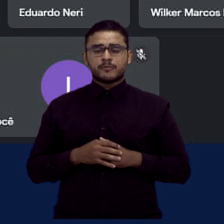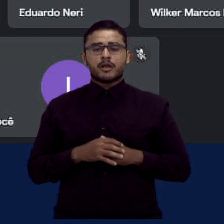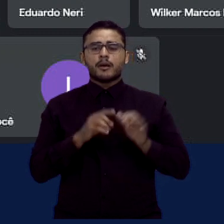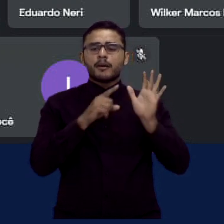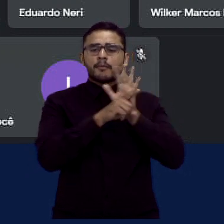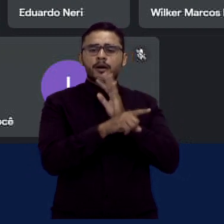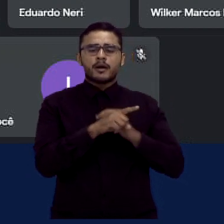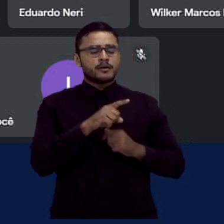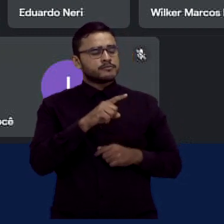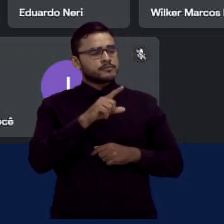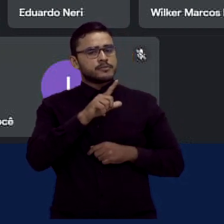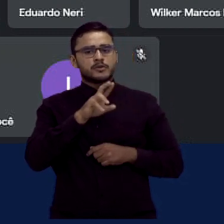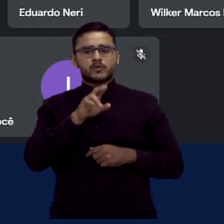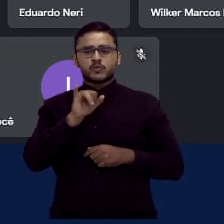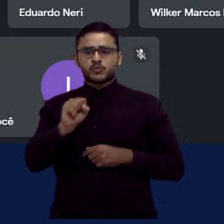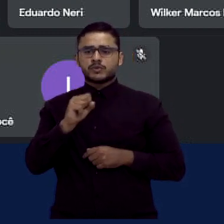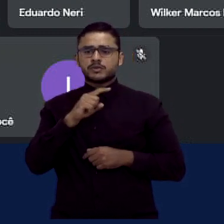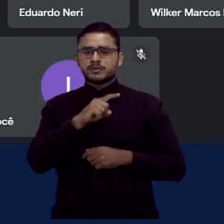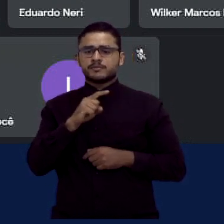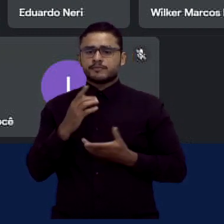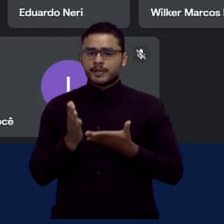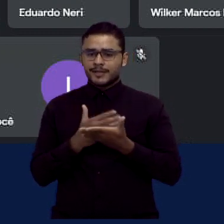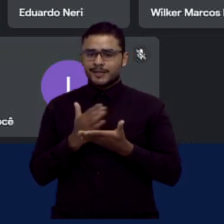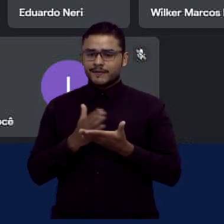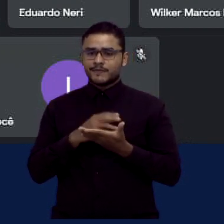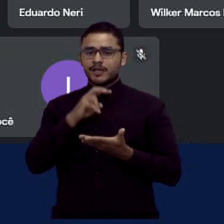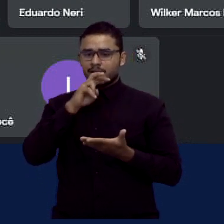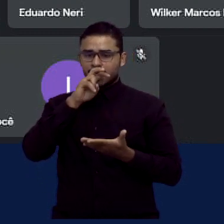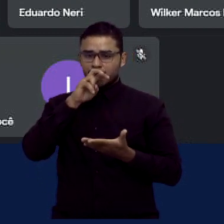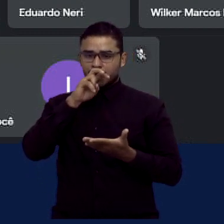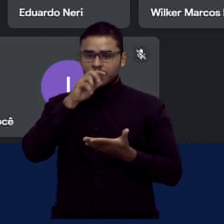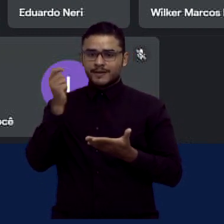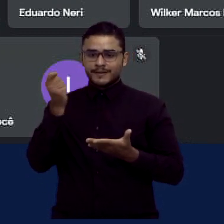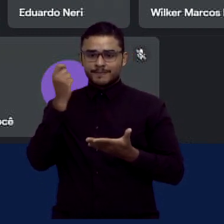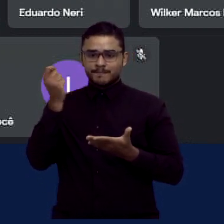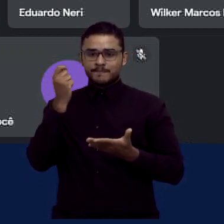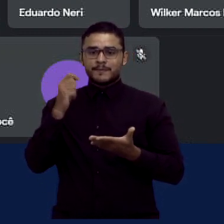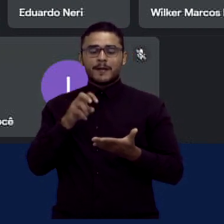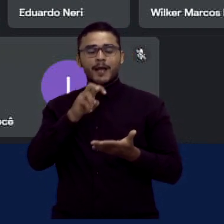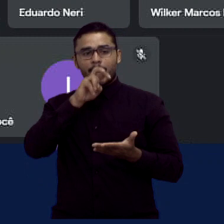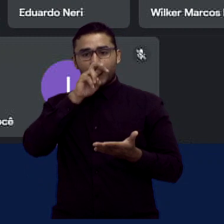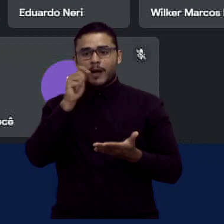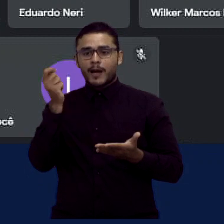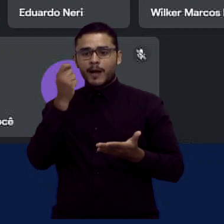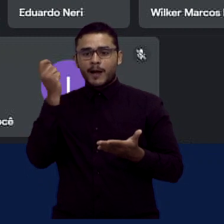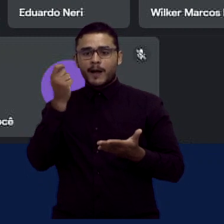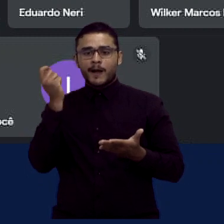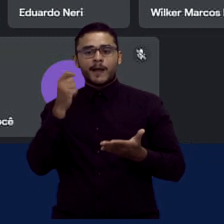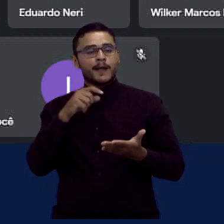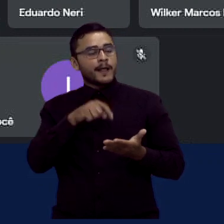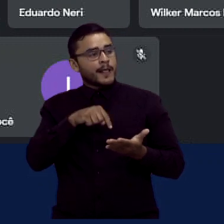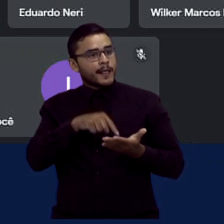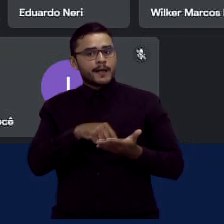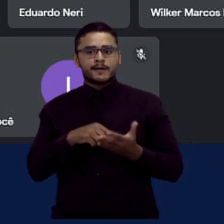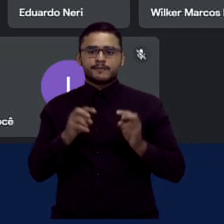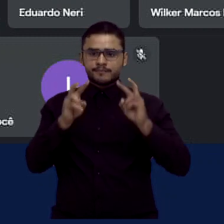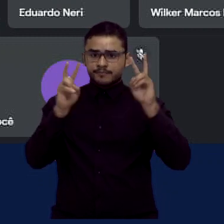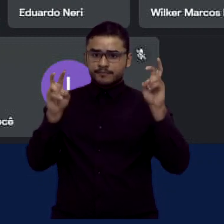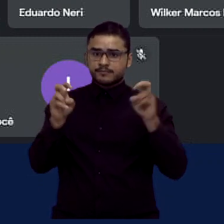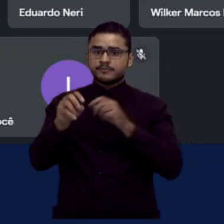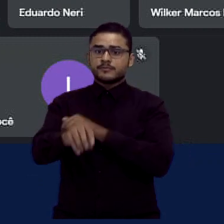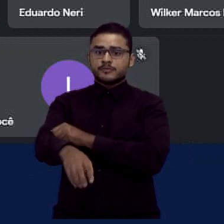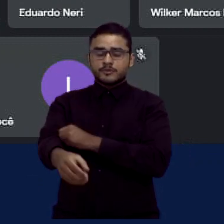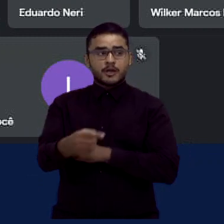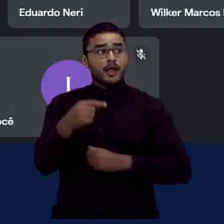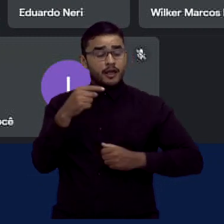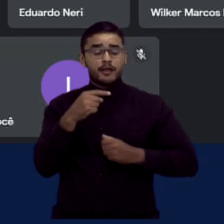da Mônica estava no seu reino de bonança e enfim, e que também é uma decisão política.